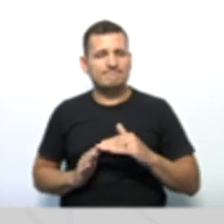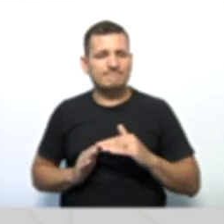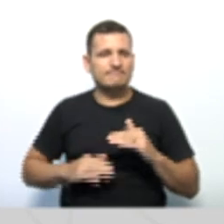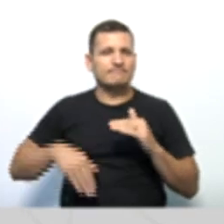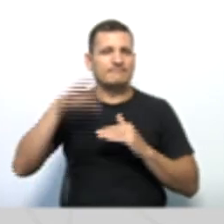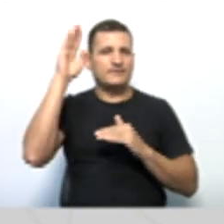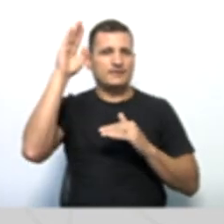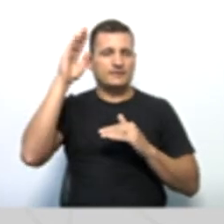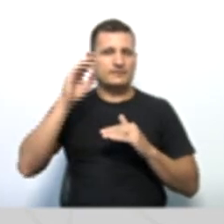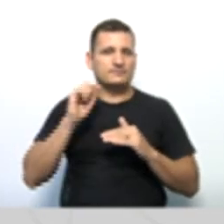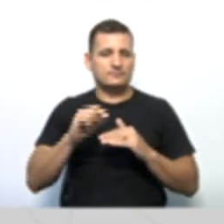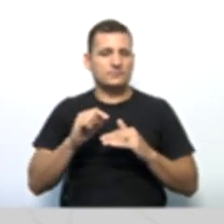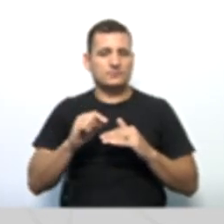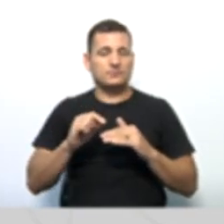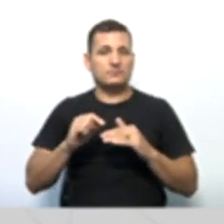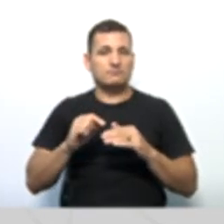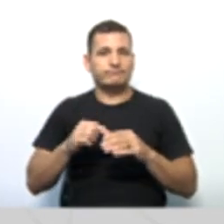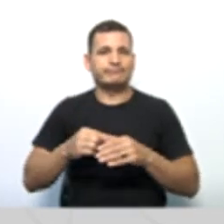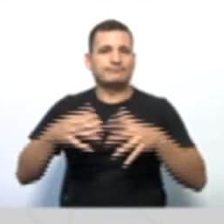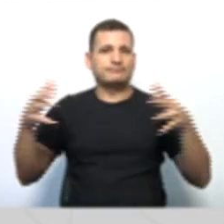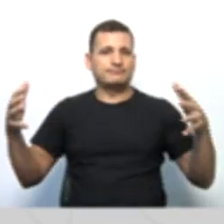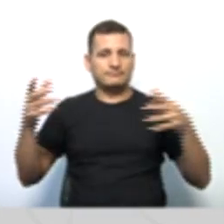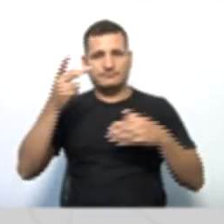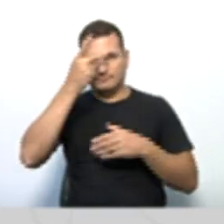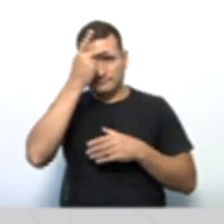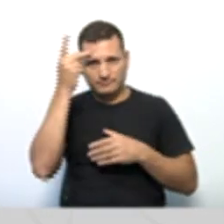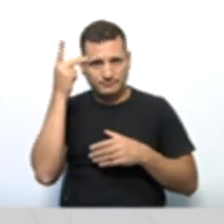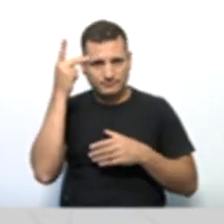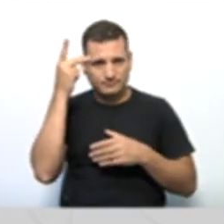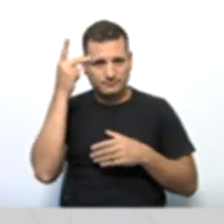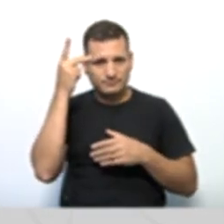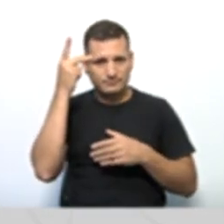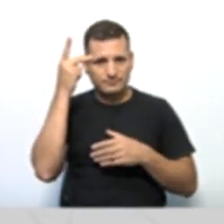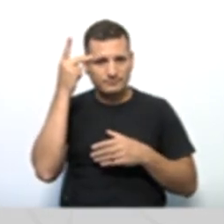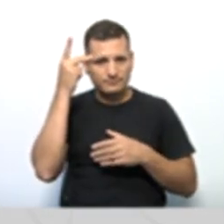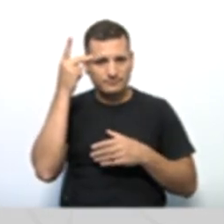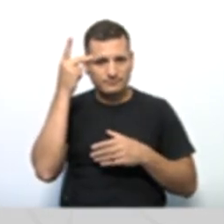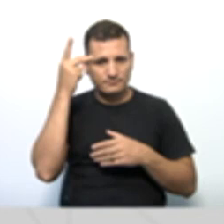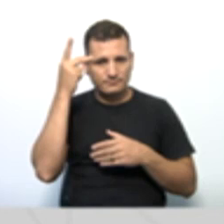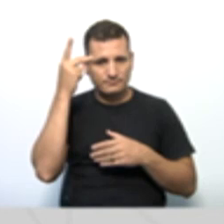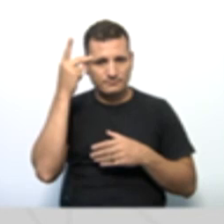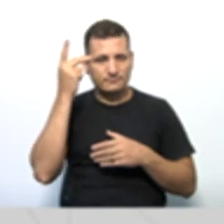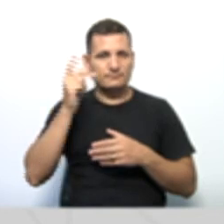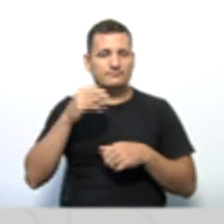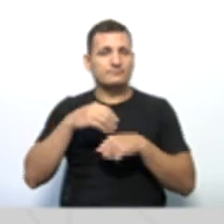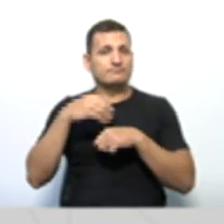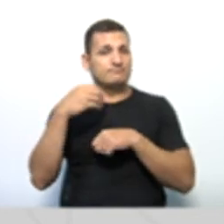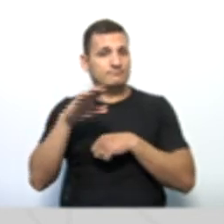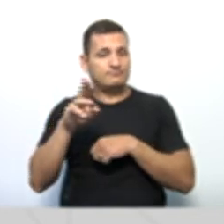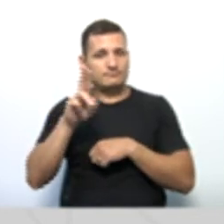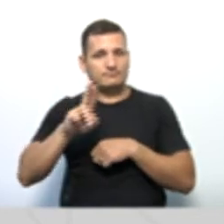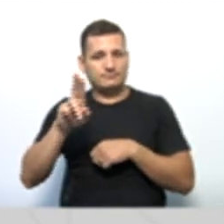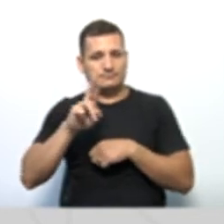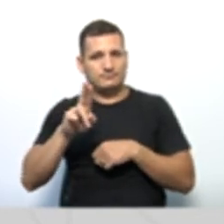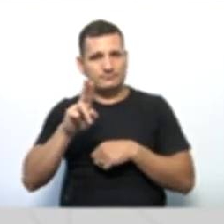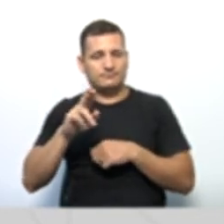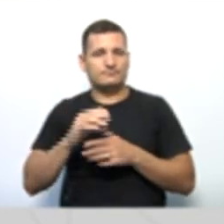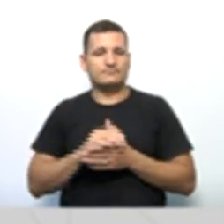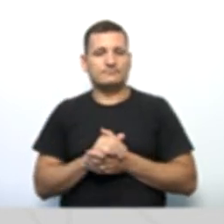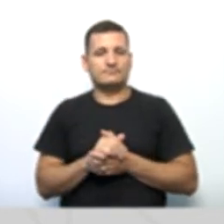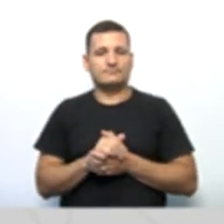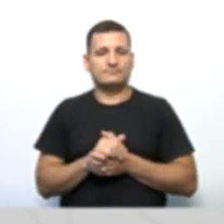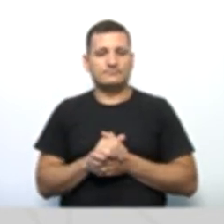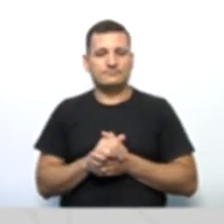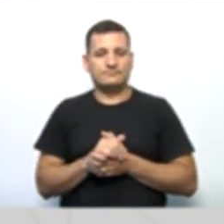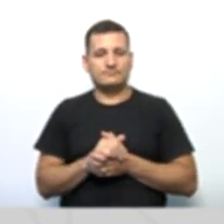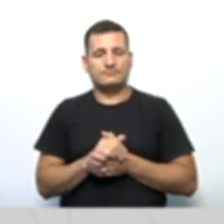possível para o maior número de pessoas. Demos a primeira dica do utilitarismo para definir o certo e o errado.